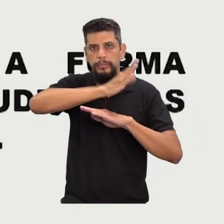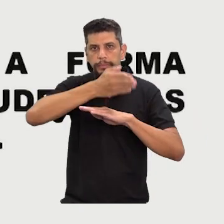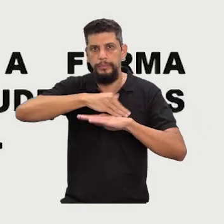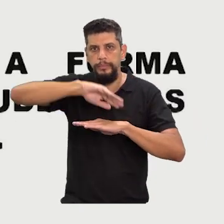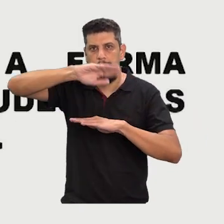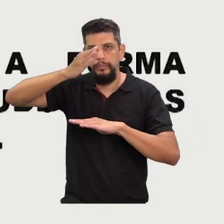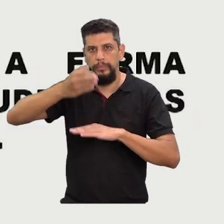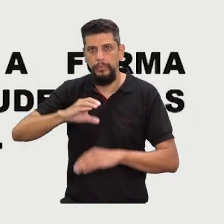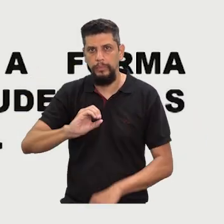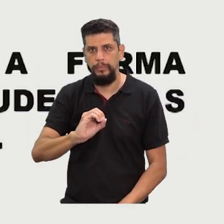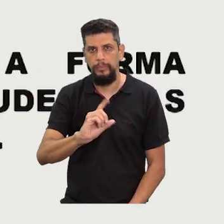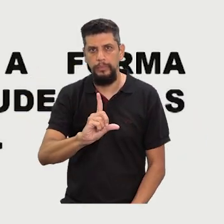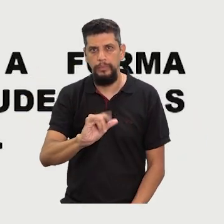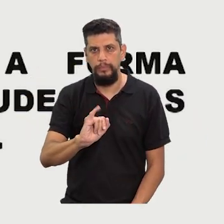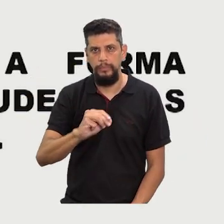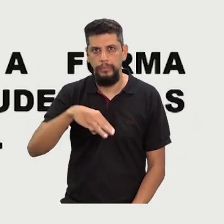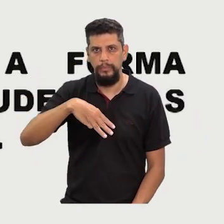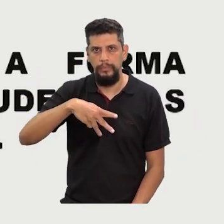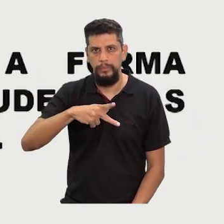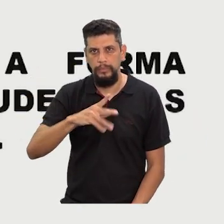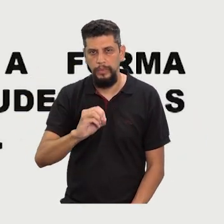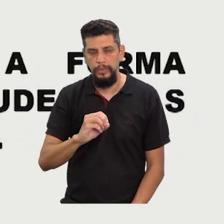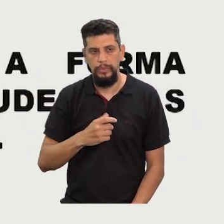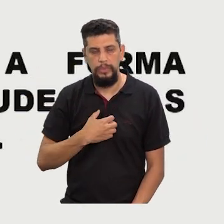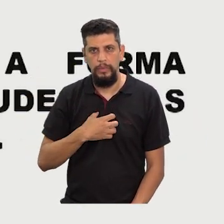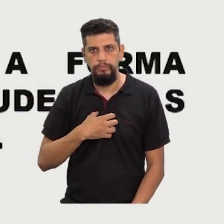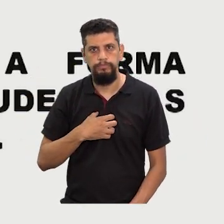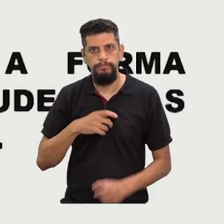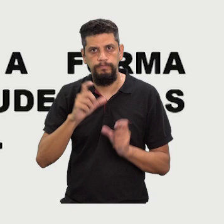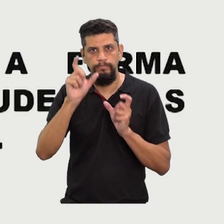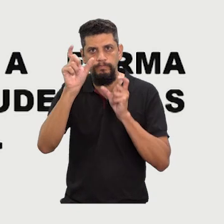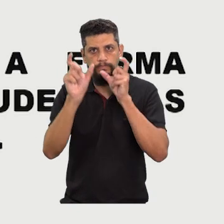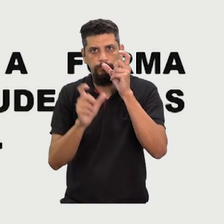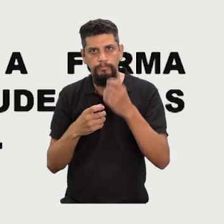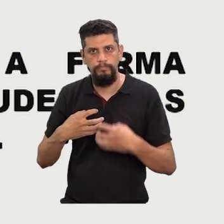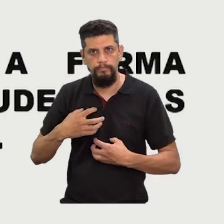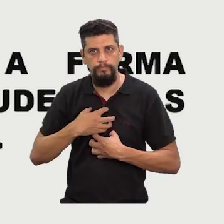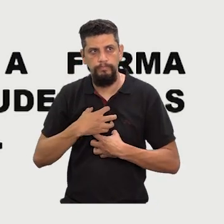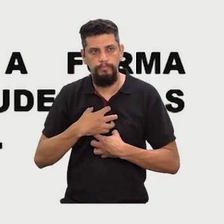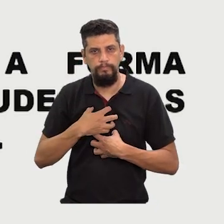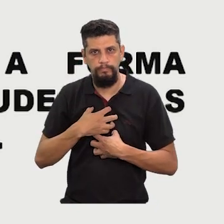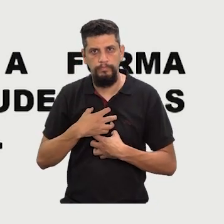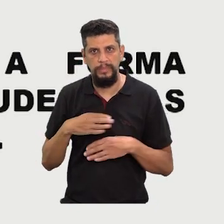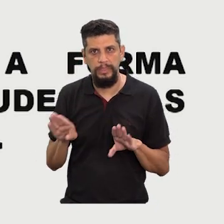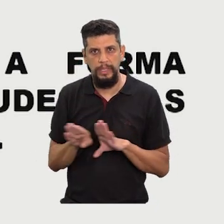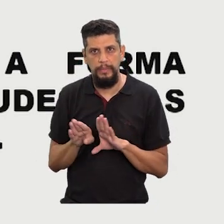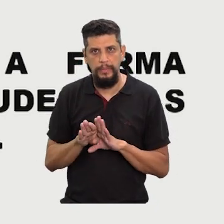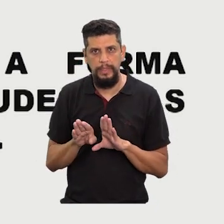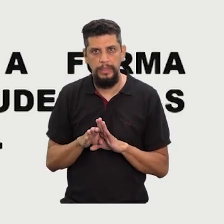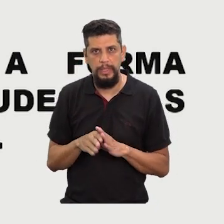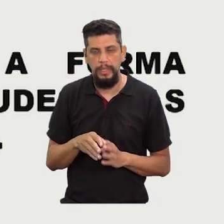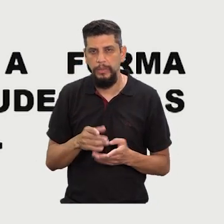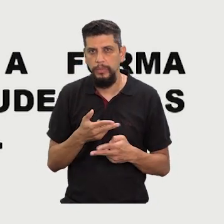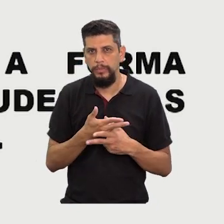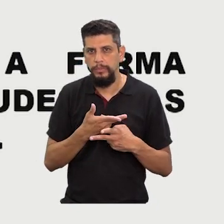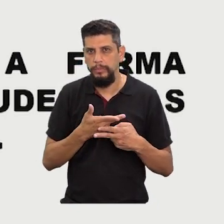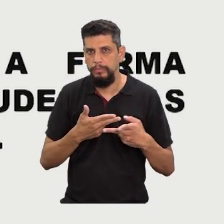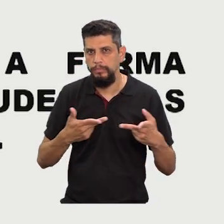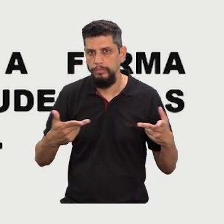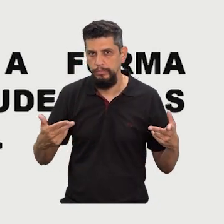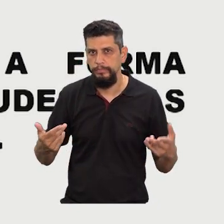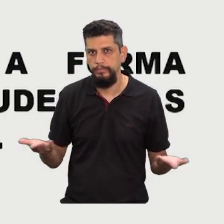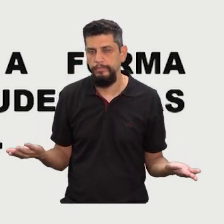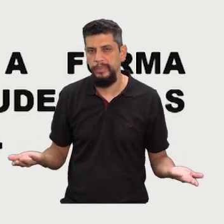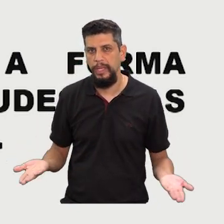Olimpo. Além disso, esses deuses tinham forma humana, e eles tinham sentimentos, virtudes, mas também tinham suas fragilidades,